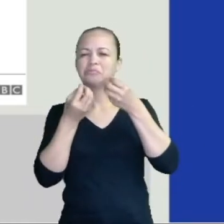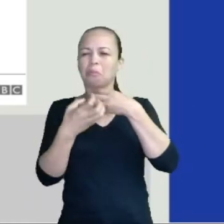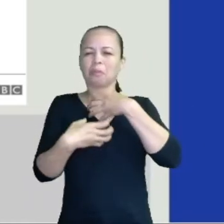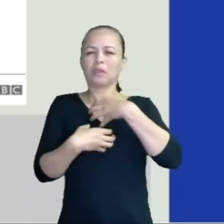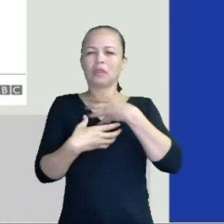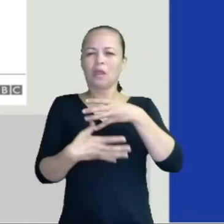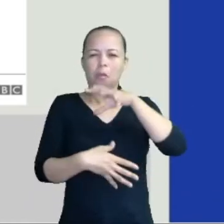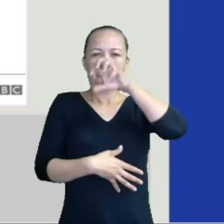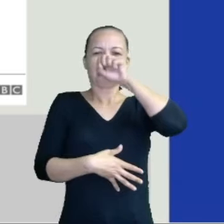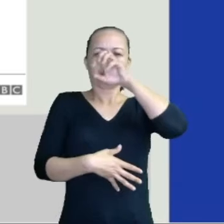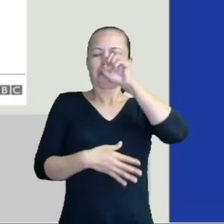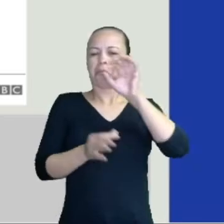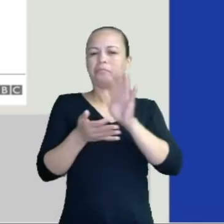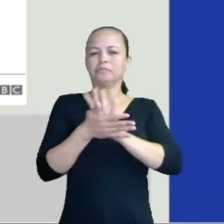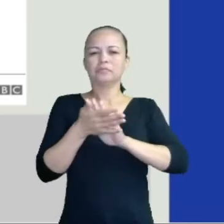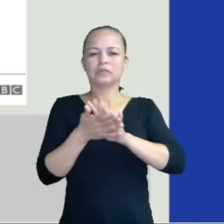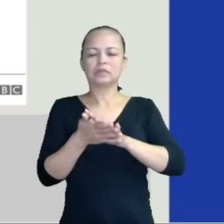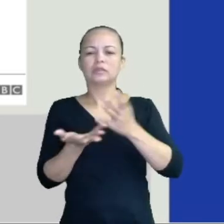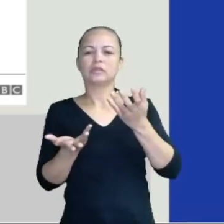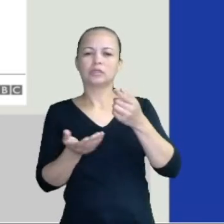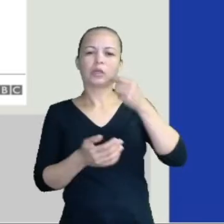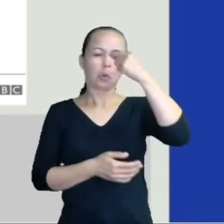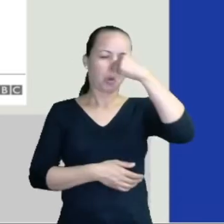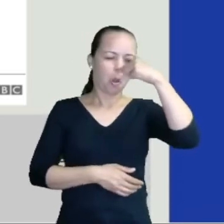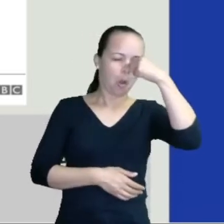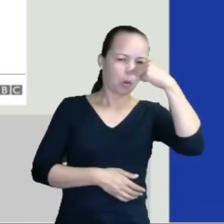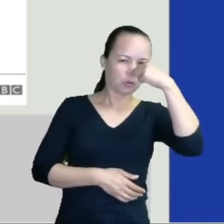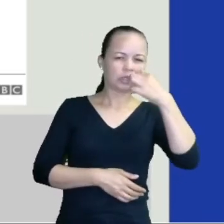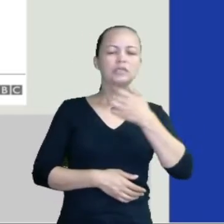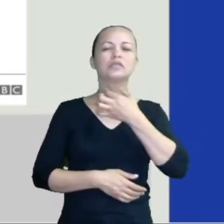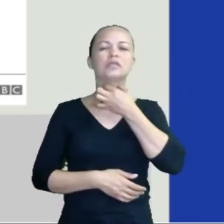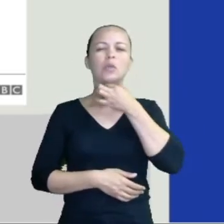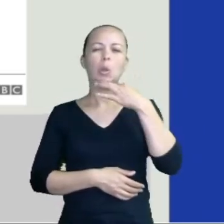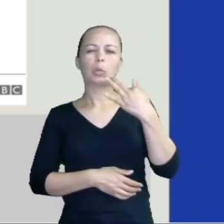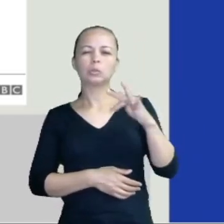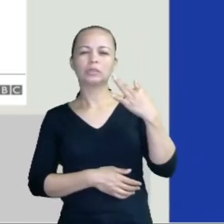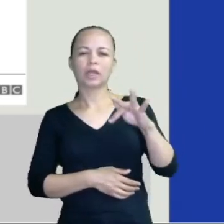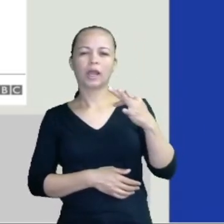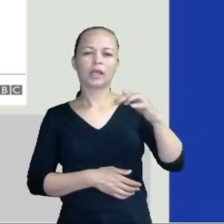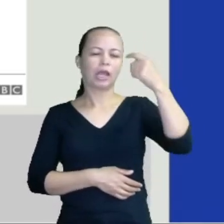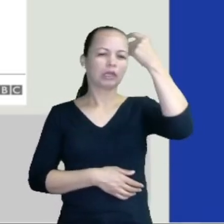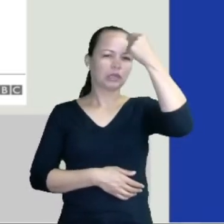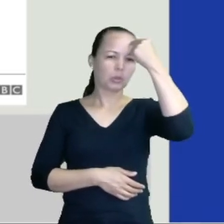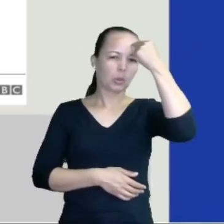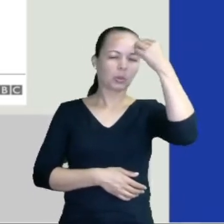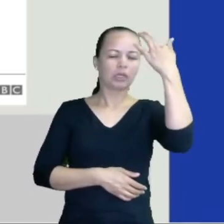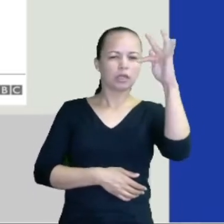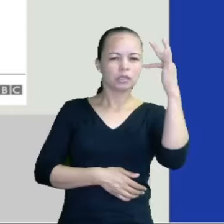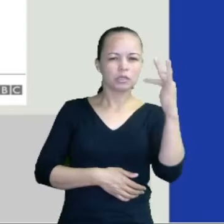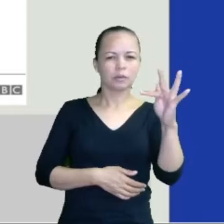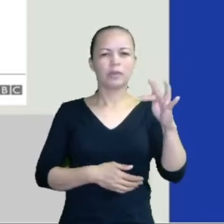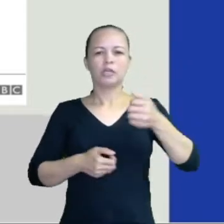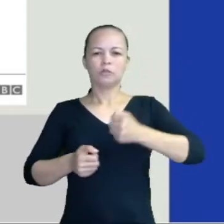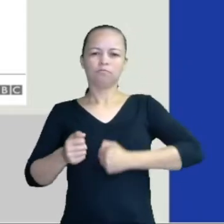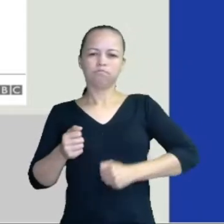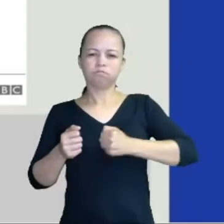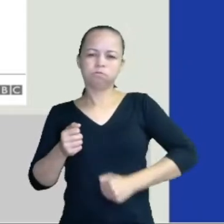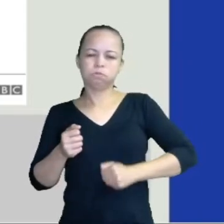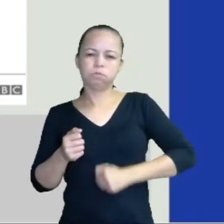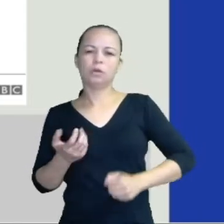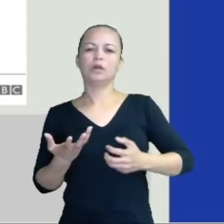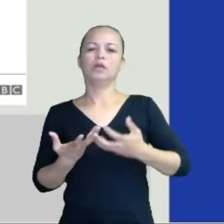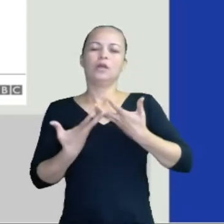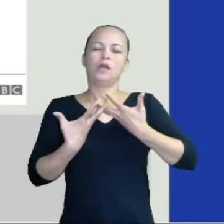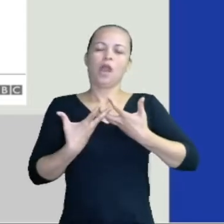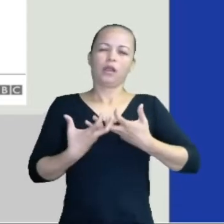fadiga, congestão nasal, coriza, dor de garganta, dor de cabeça, diarreia,